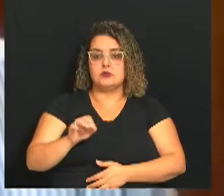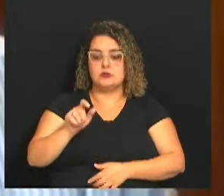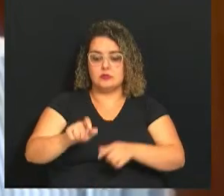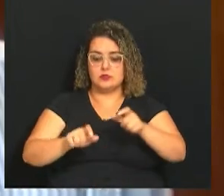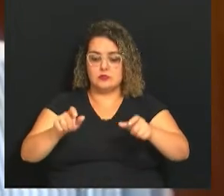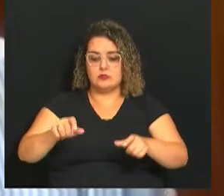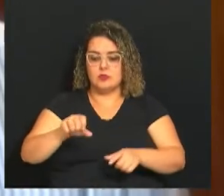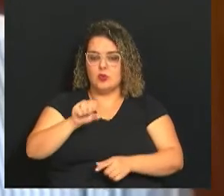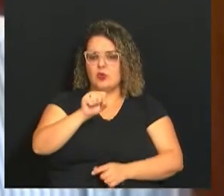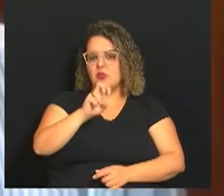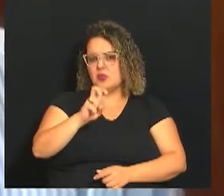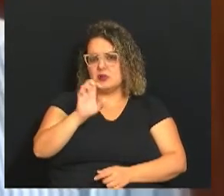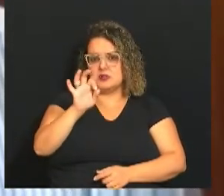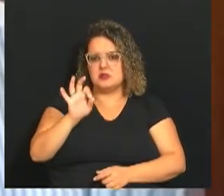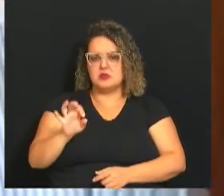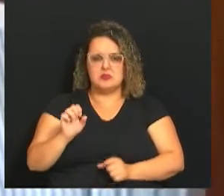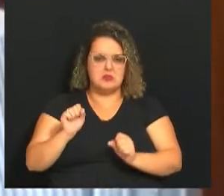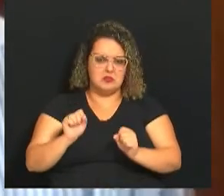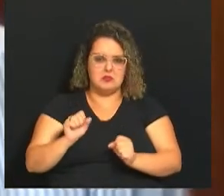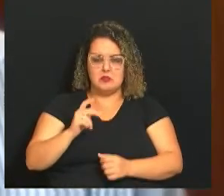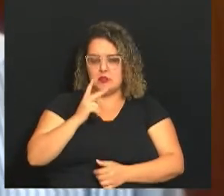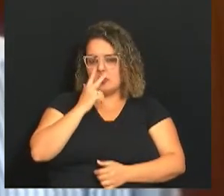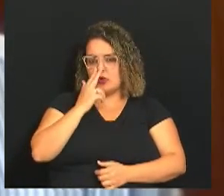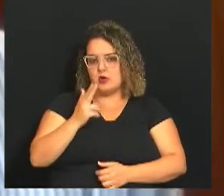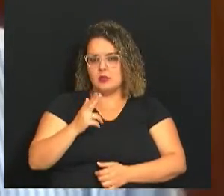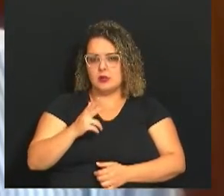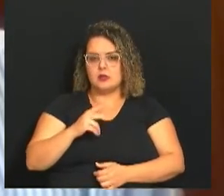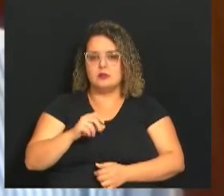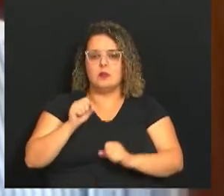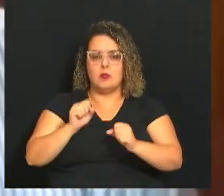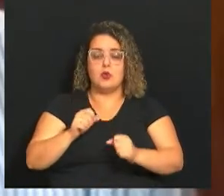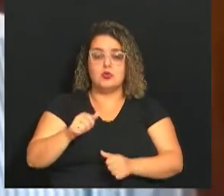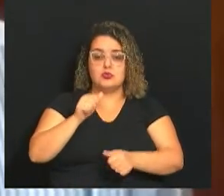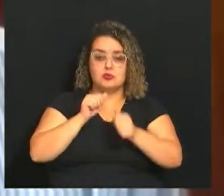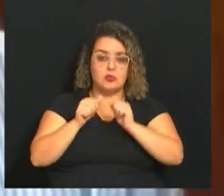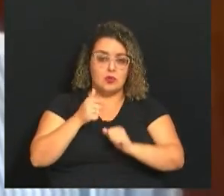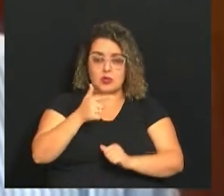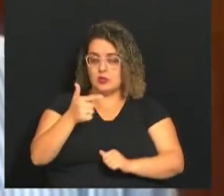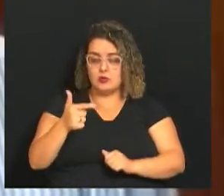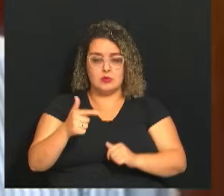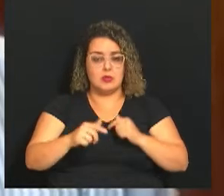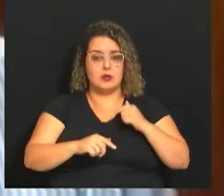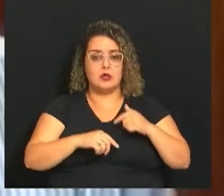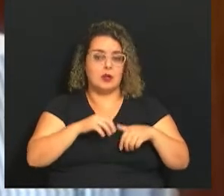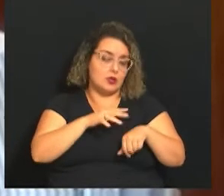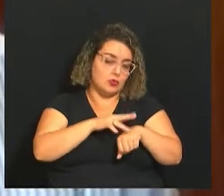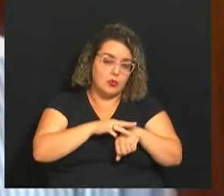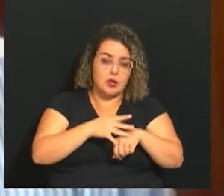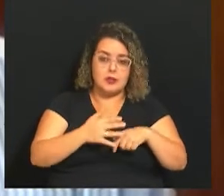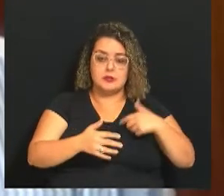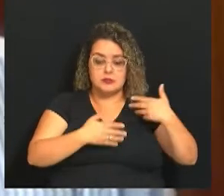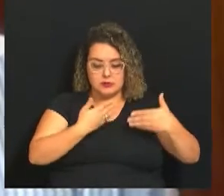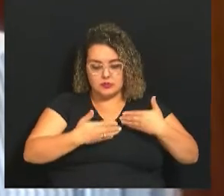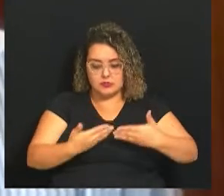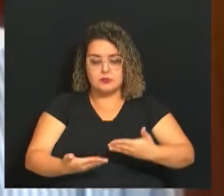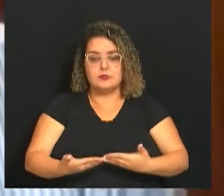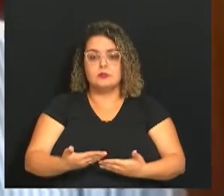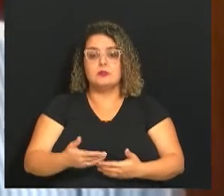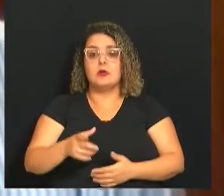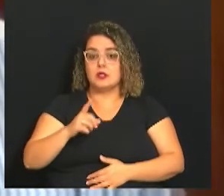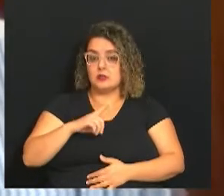engano, pode beber, que não desenvolve a doença, né? Mas existe uma parcela aí, um número